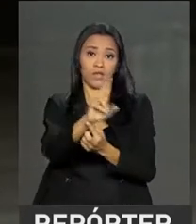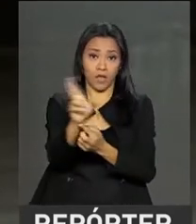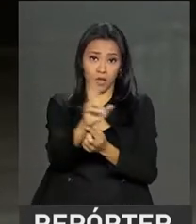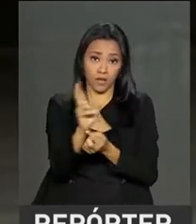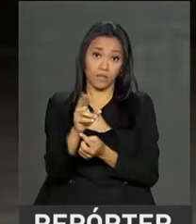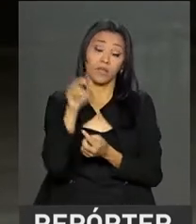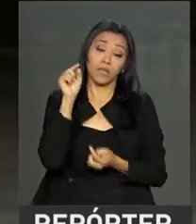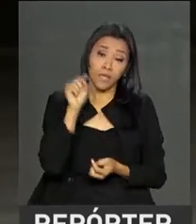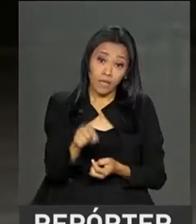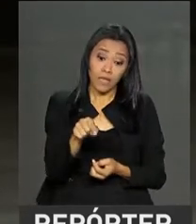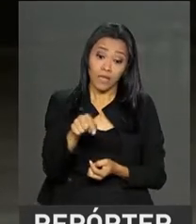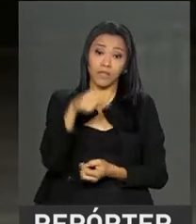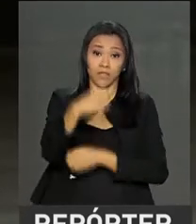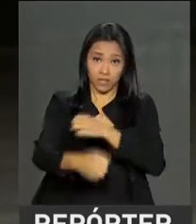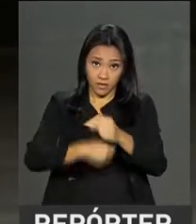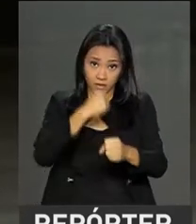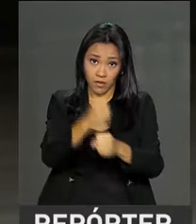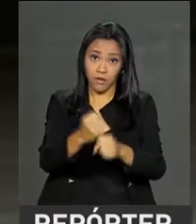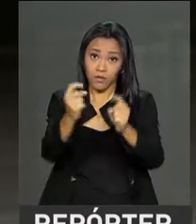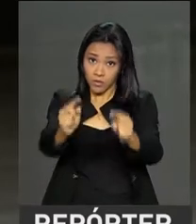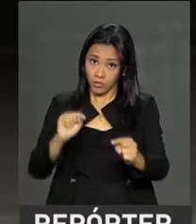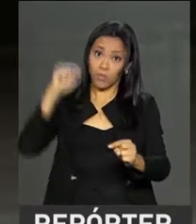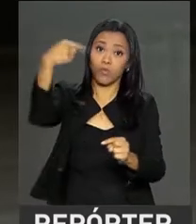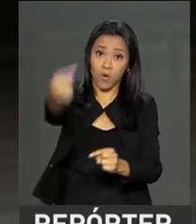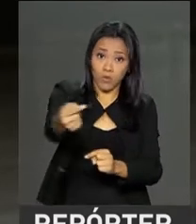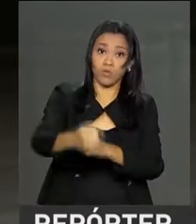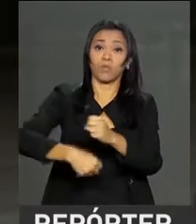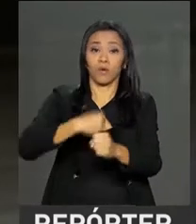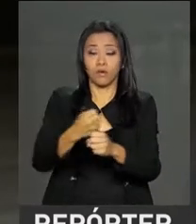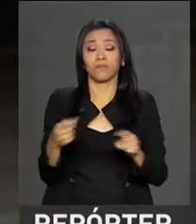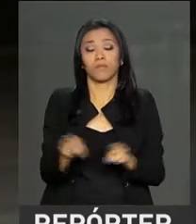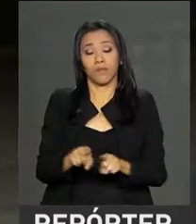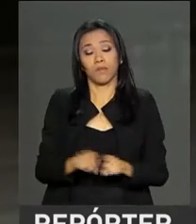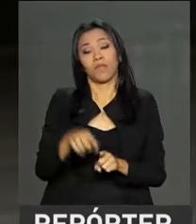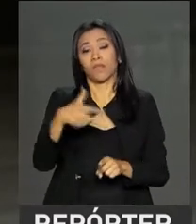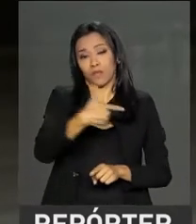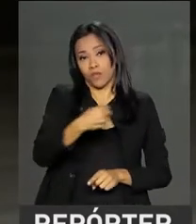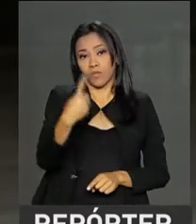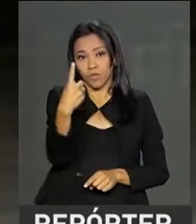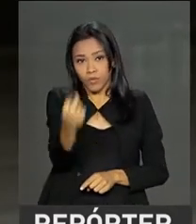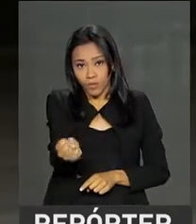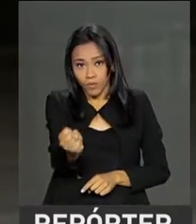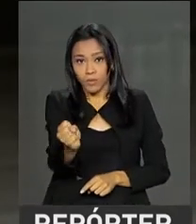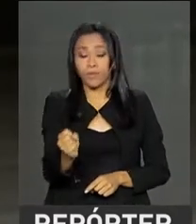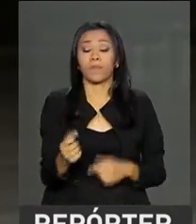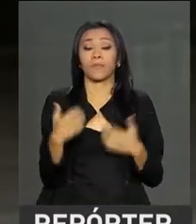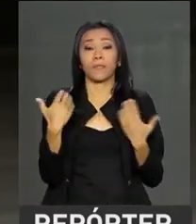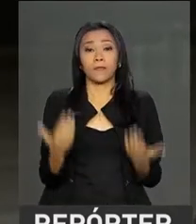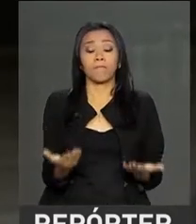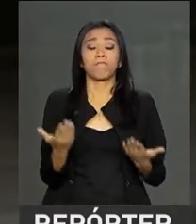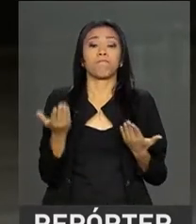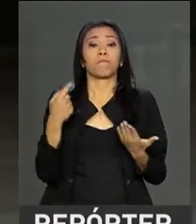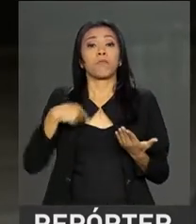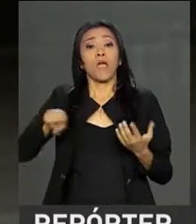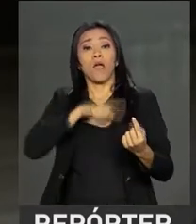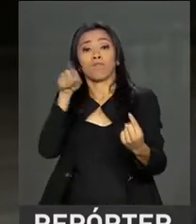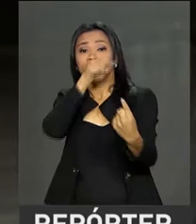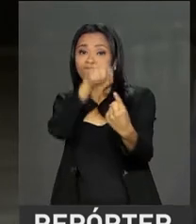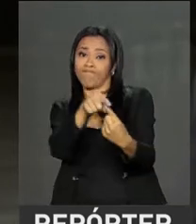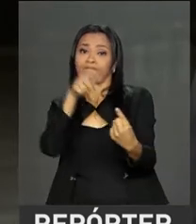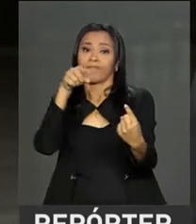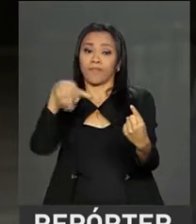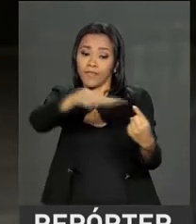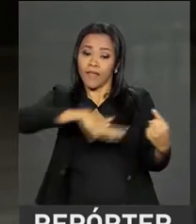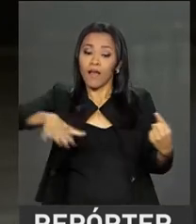isso tanto neste ano quanto no ano que vem em 2018 inicialmente as metas fiscais previstas